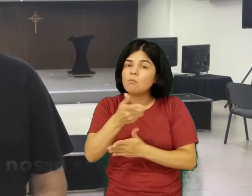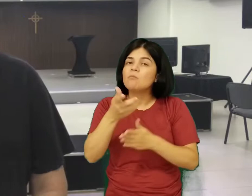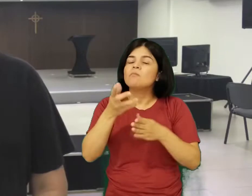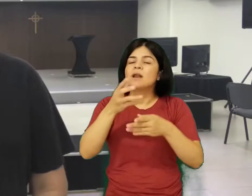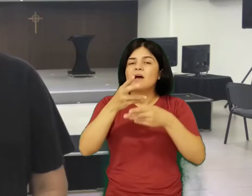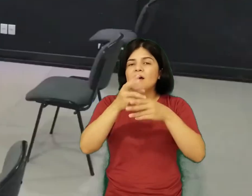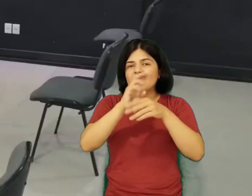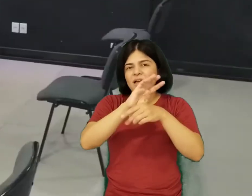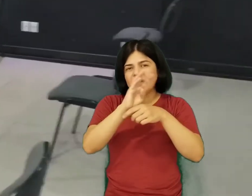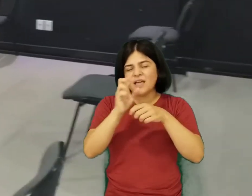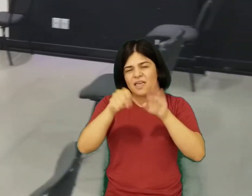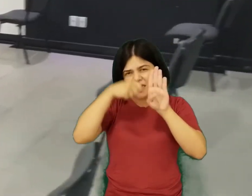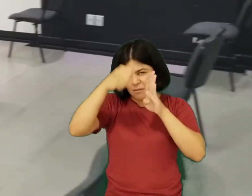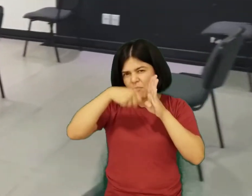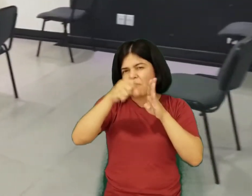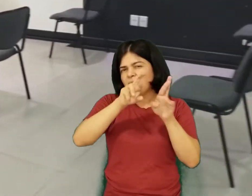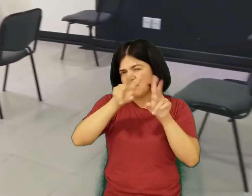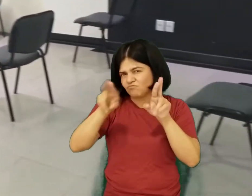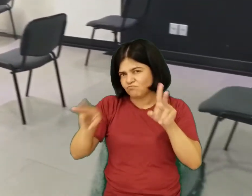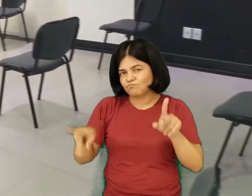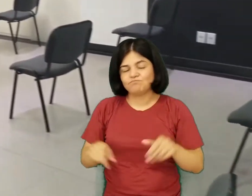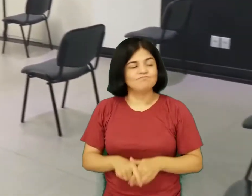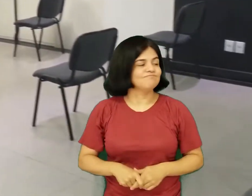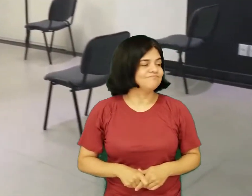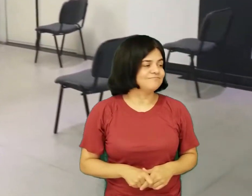desses equipamentos.